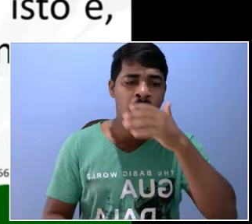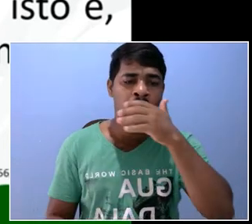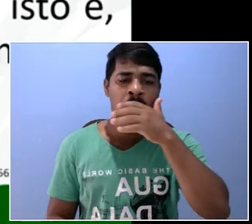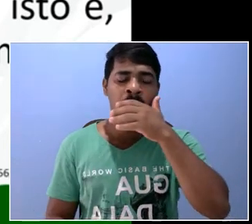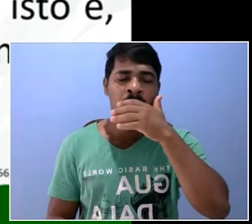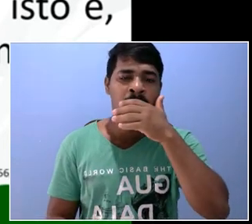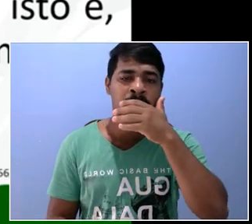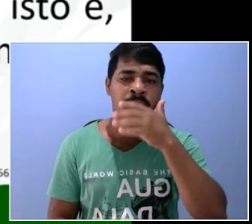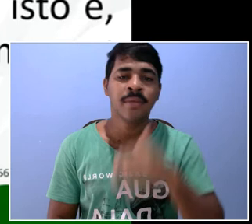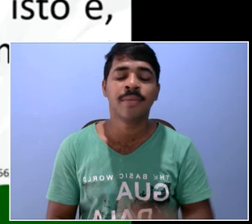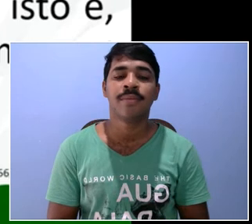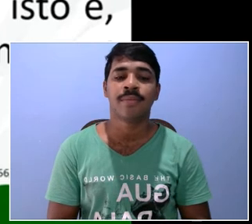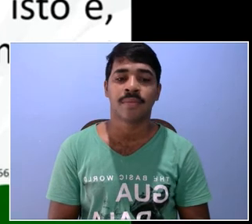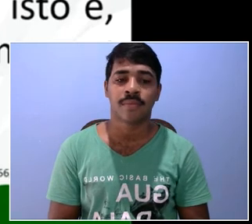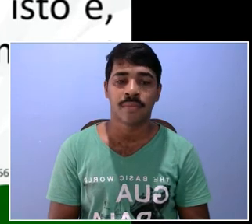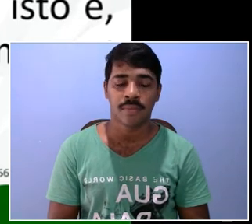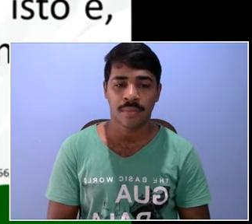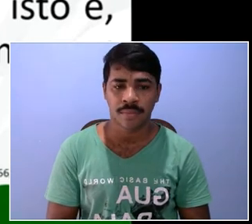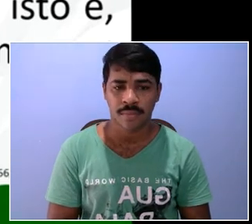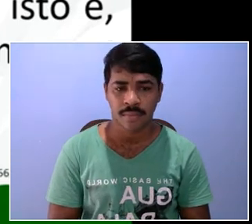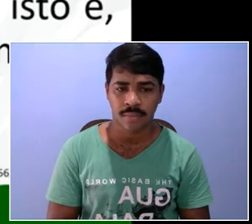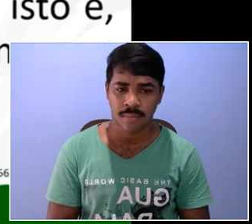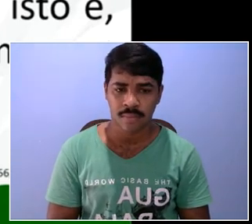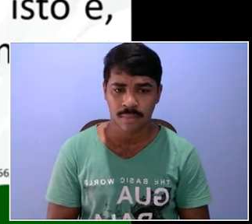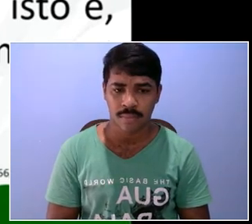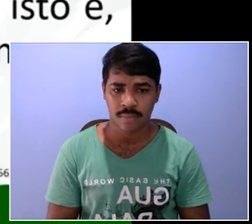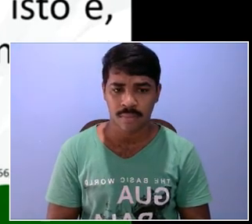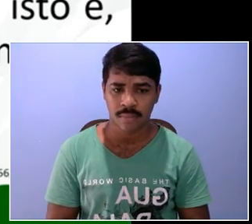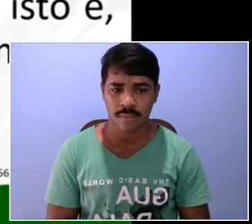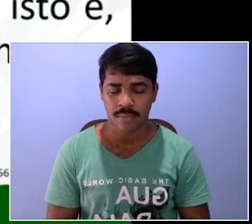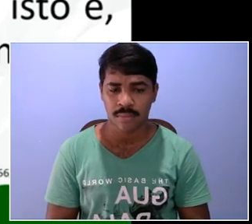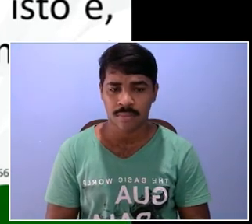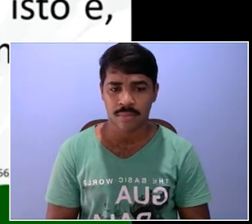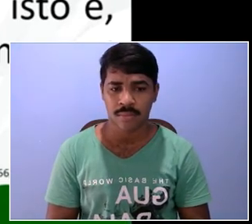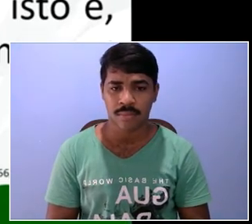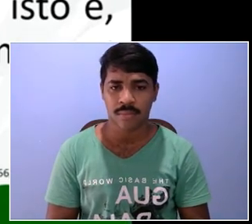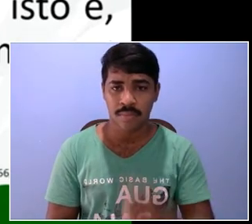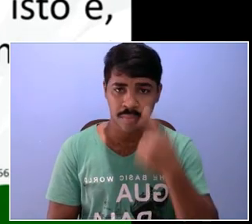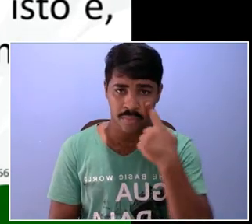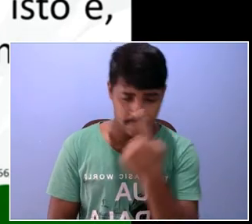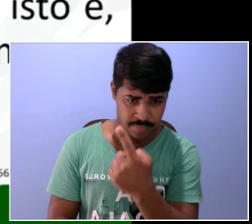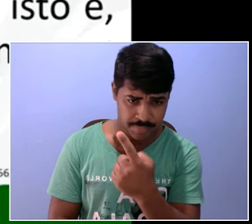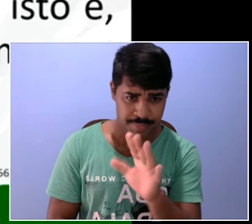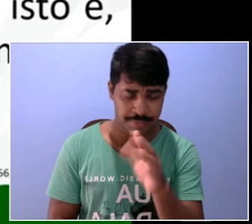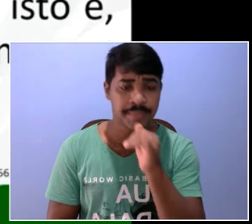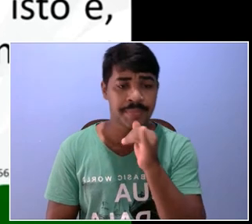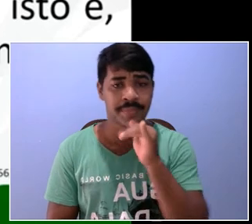estado ou de repouso ou de movimento. É bem diferente. Agora, olha só. Eu brinco com os alunos o seguinte,